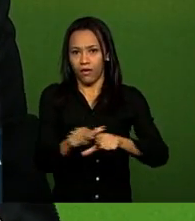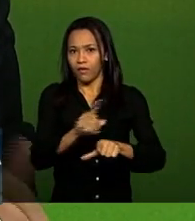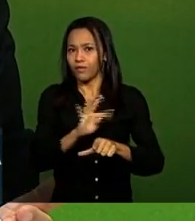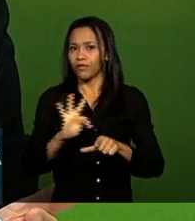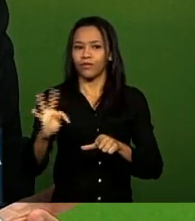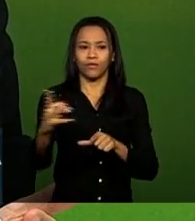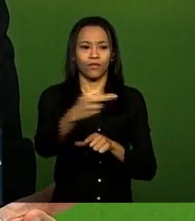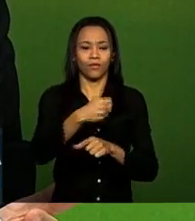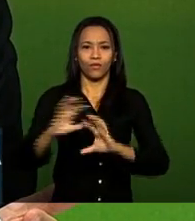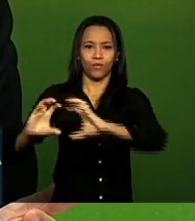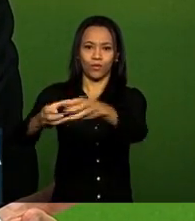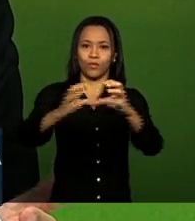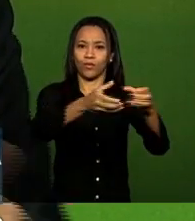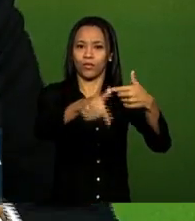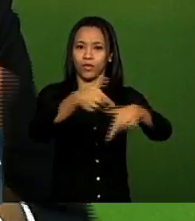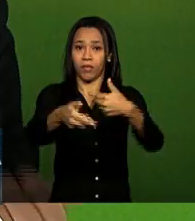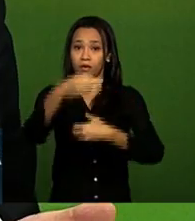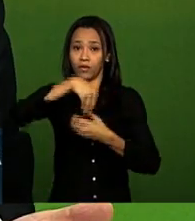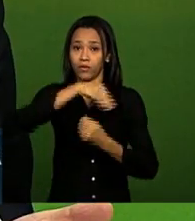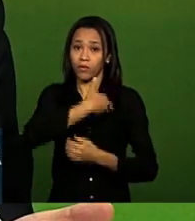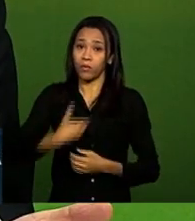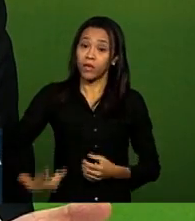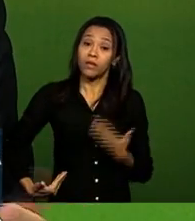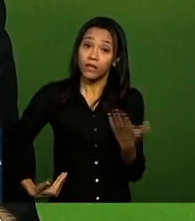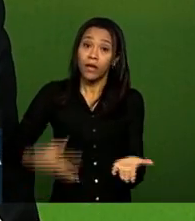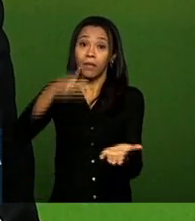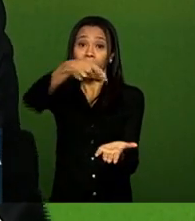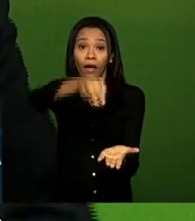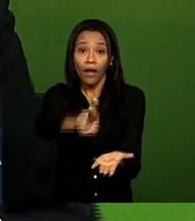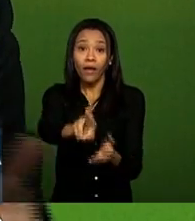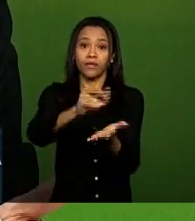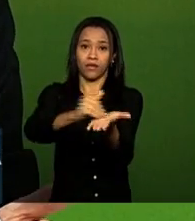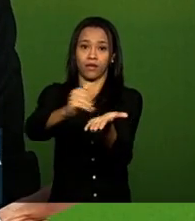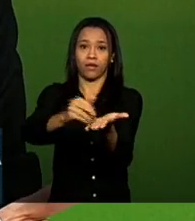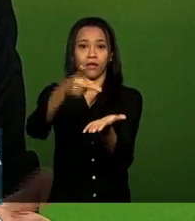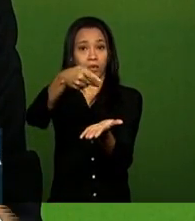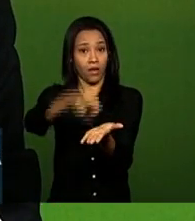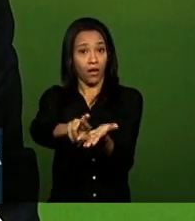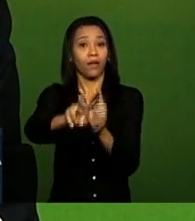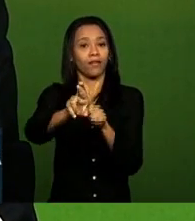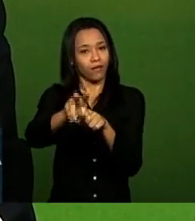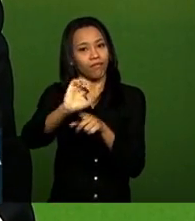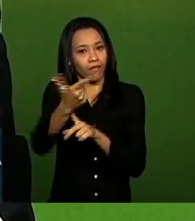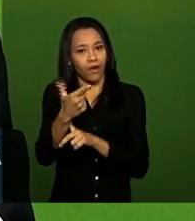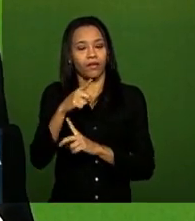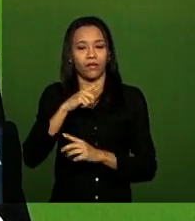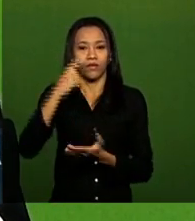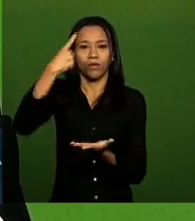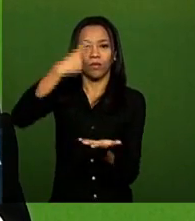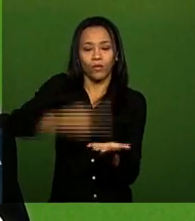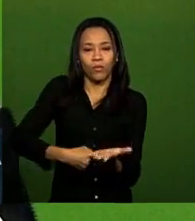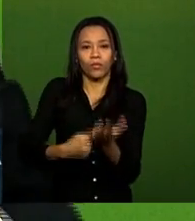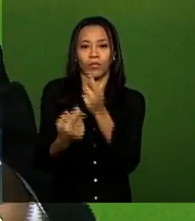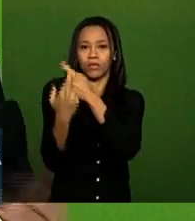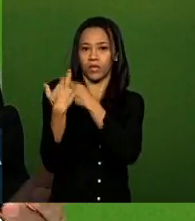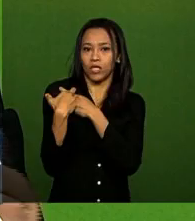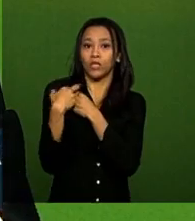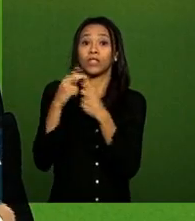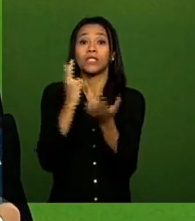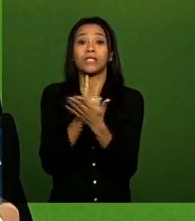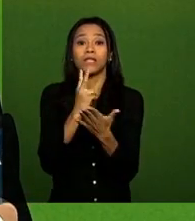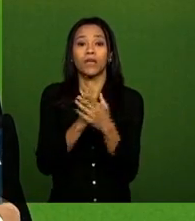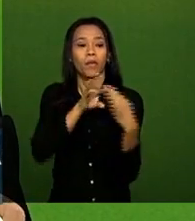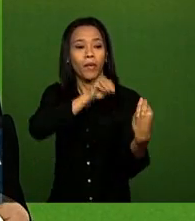a nossa equipe e a Secretaria Geral da presidência que tem a responsabilidade sim do diálogo com a sociedade civil né Eh da fala